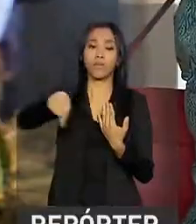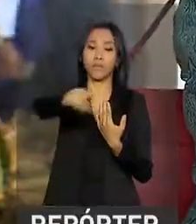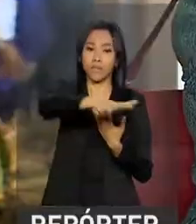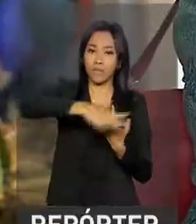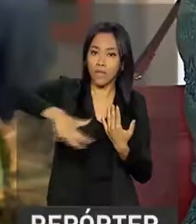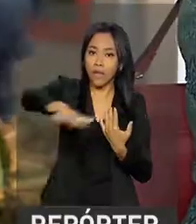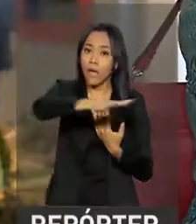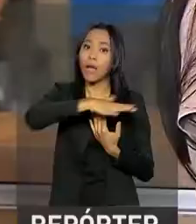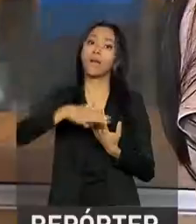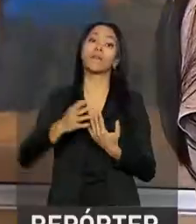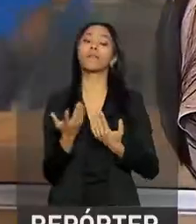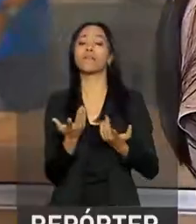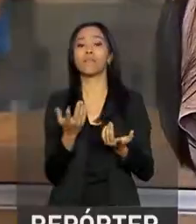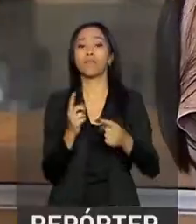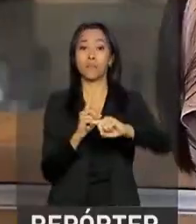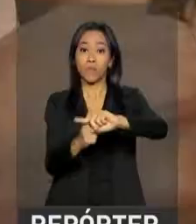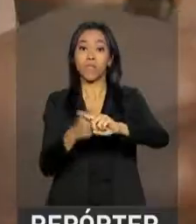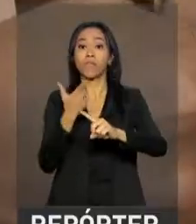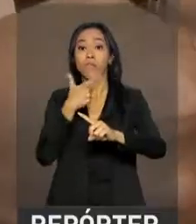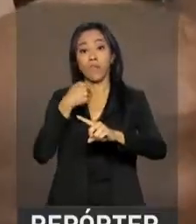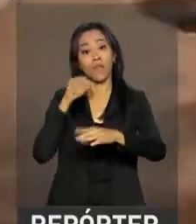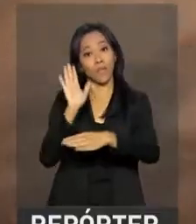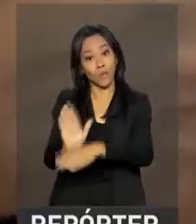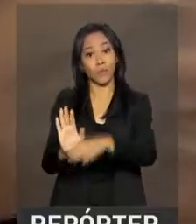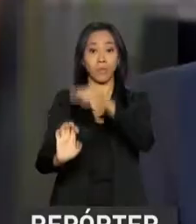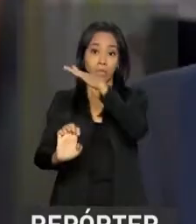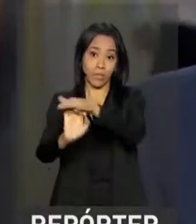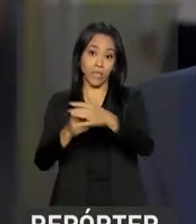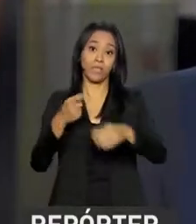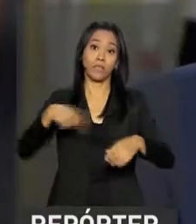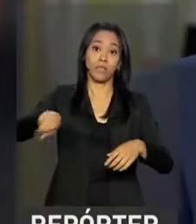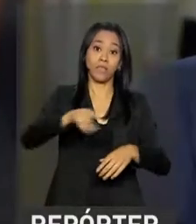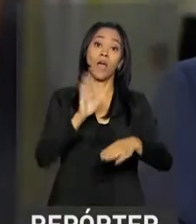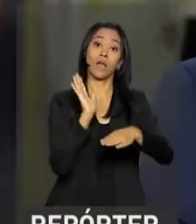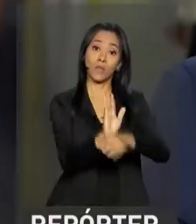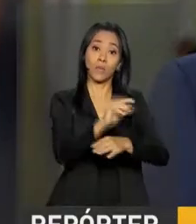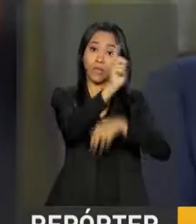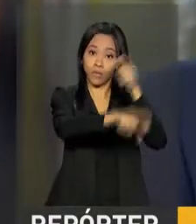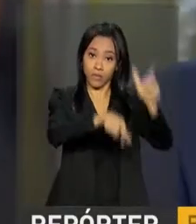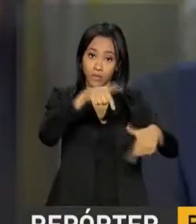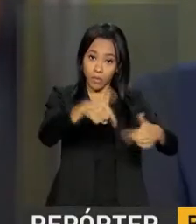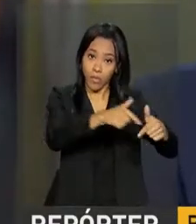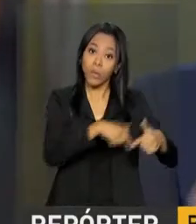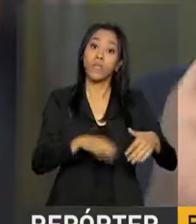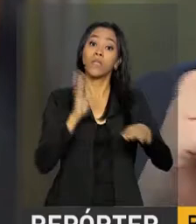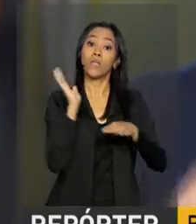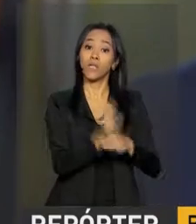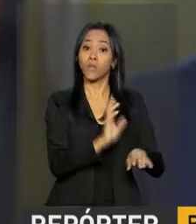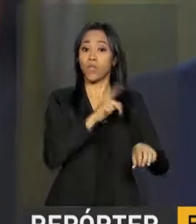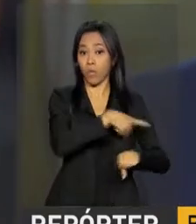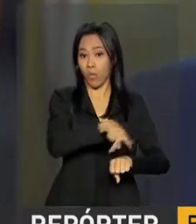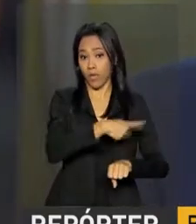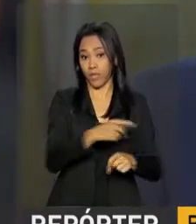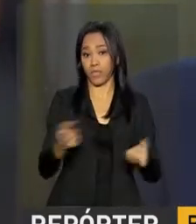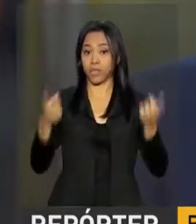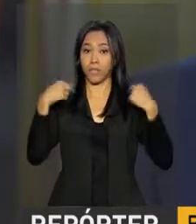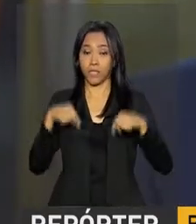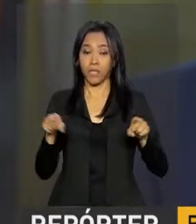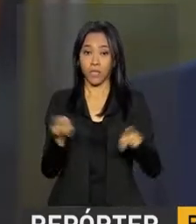trabalhadores empresários e para o país de operação dos novos prémios e horas imediatamente